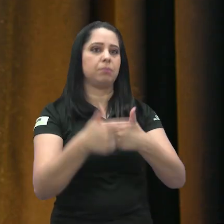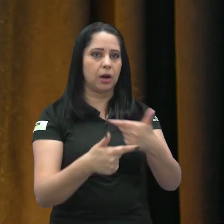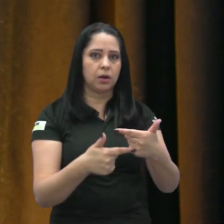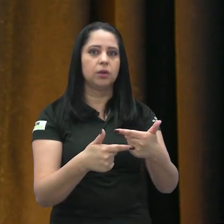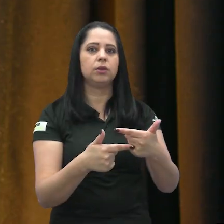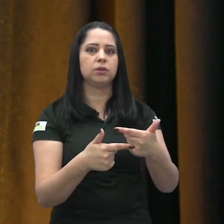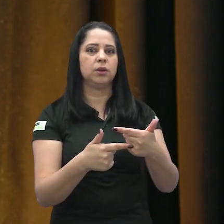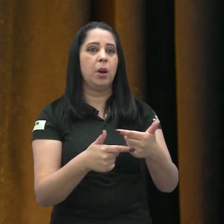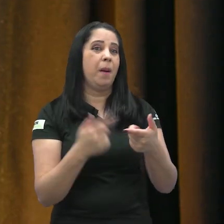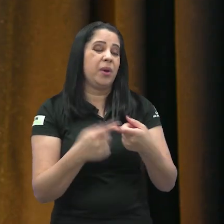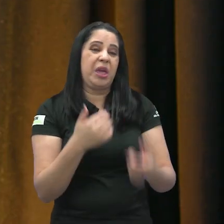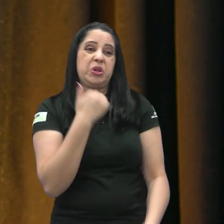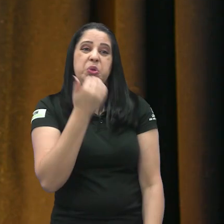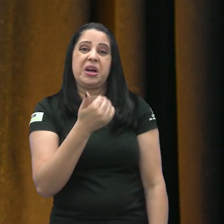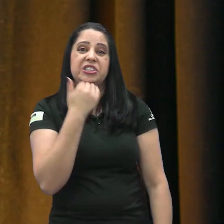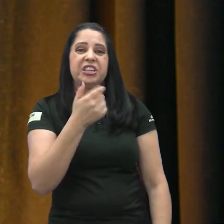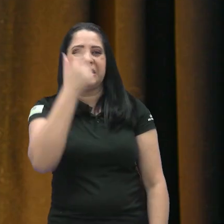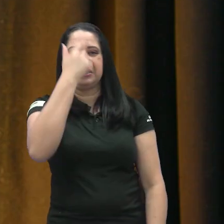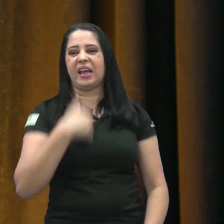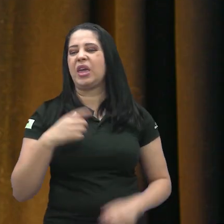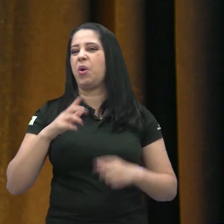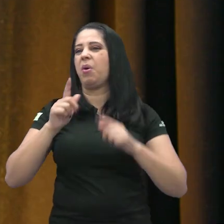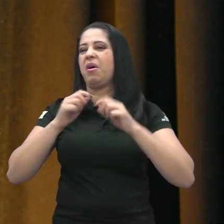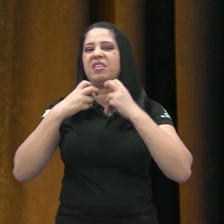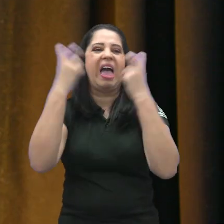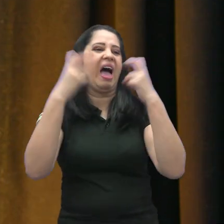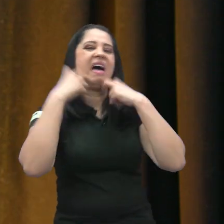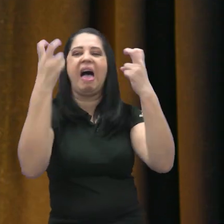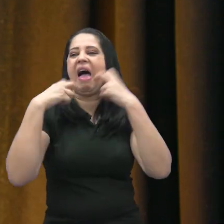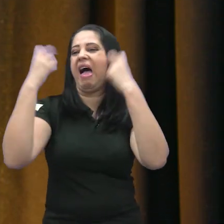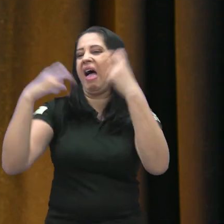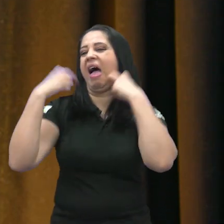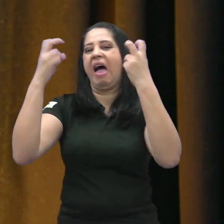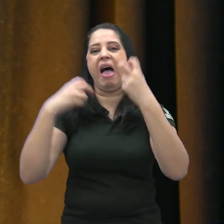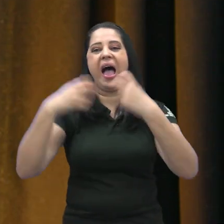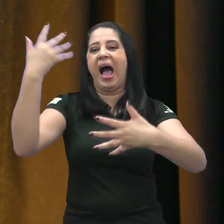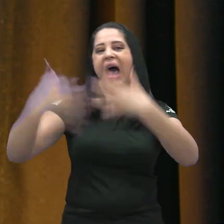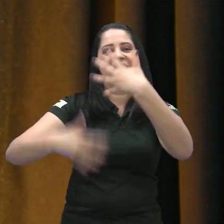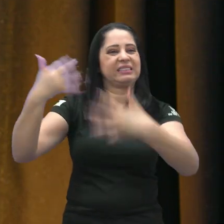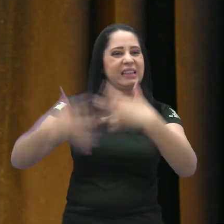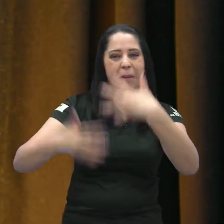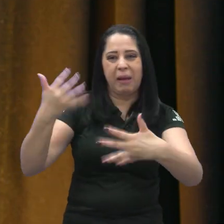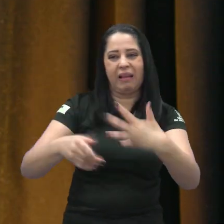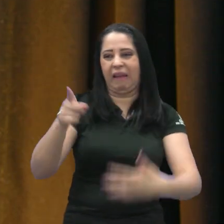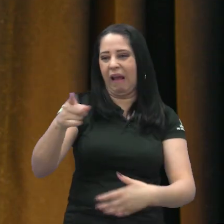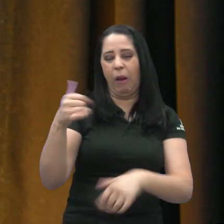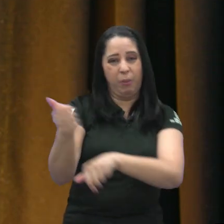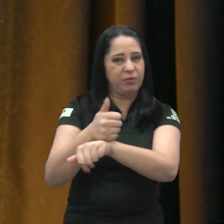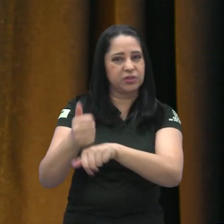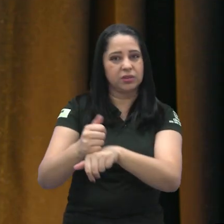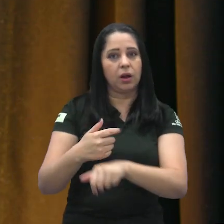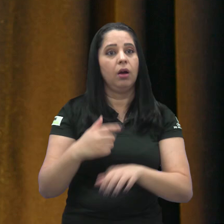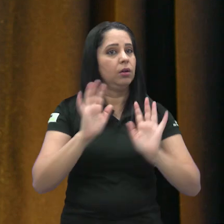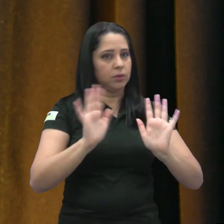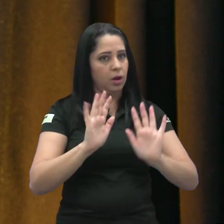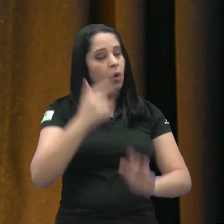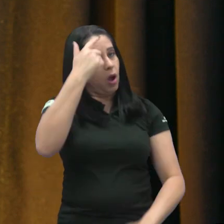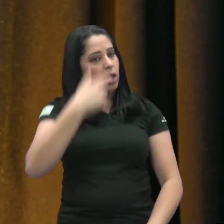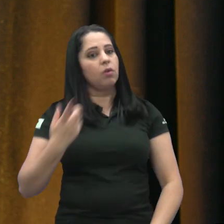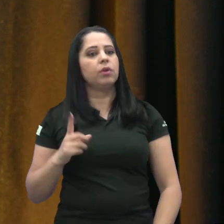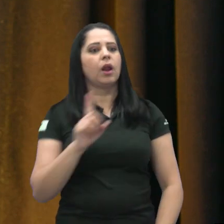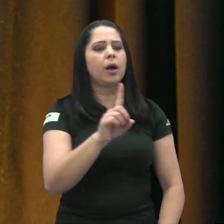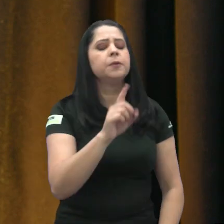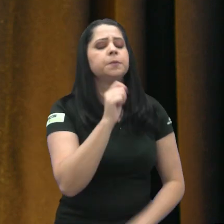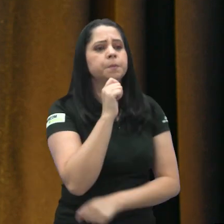trabalho propositivo. Não adianta nada eu ir lá fazer escândalo, xingar, atrapalhar o trabalho dos profissionais. O que eu tenho que ir